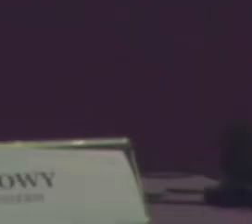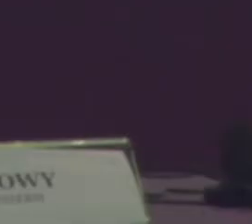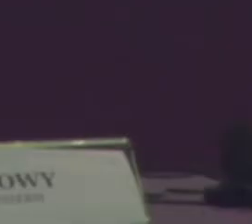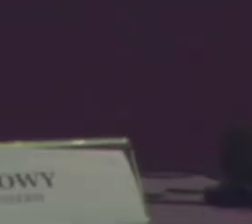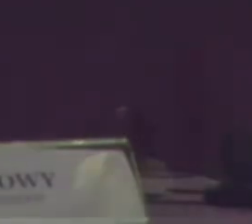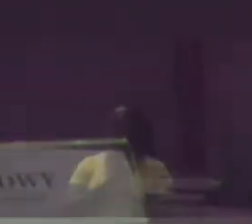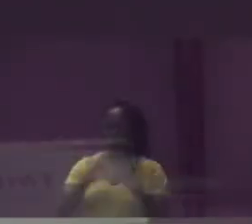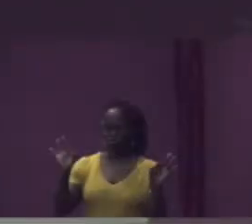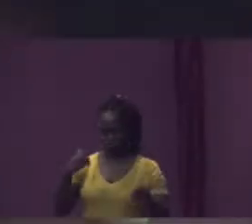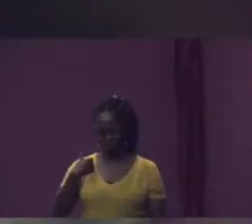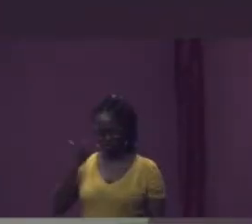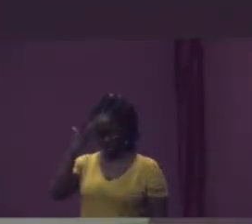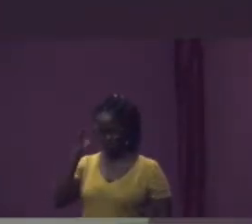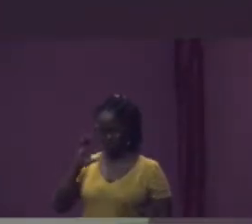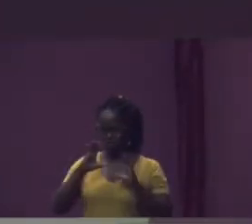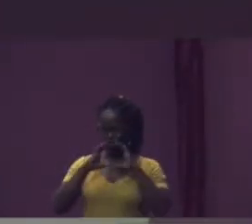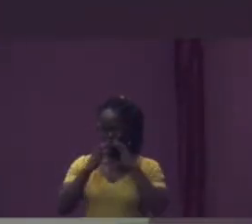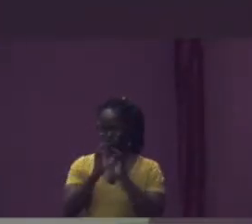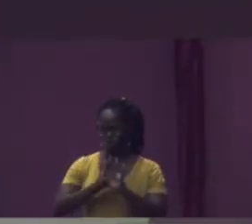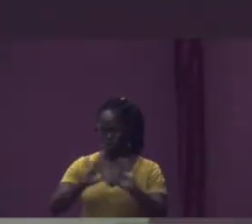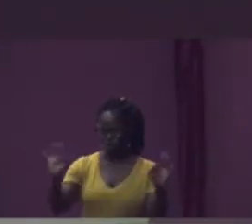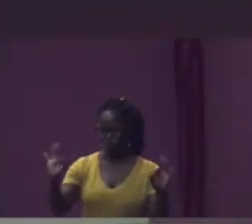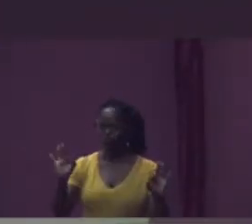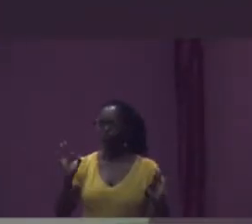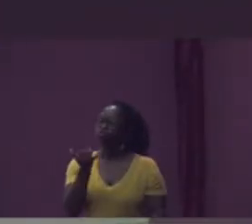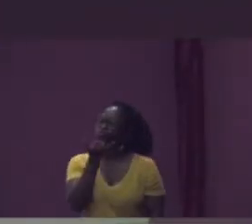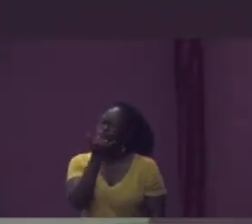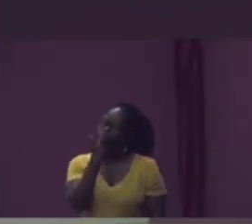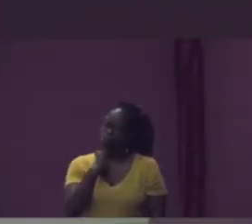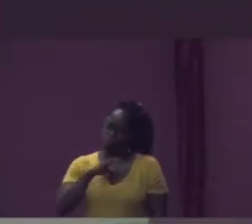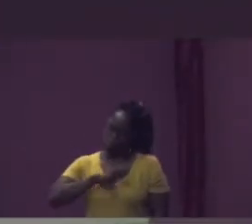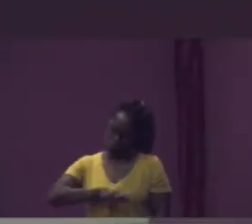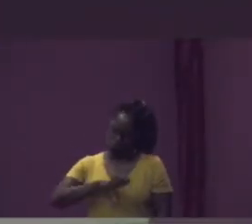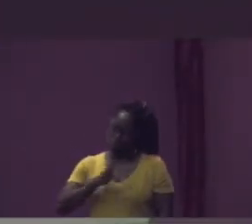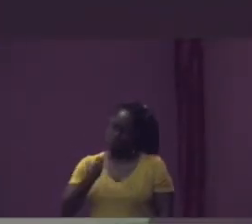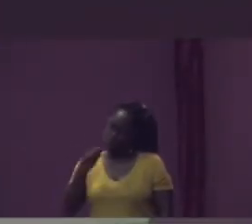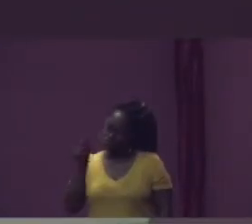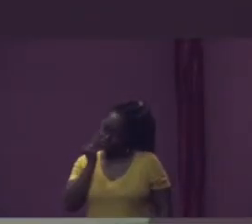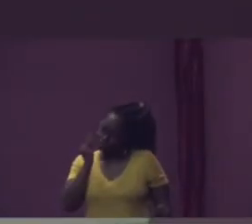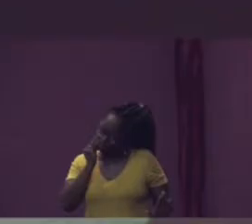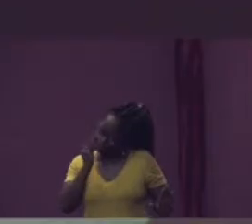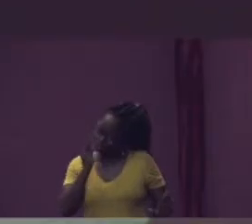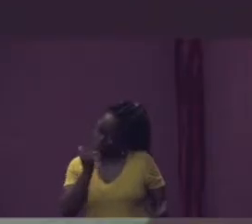ótimo, eu acho. Então, e desculpa meu português, mas eu vou tentar...